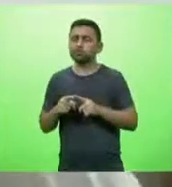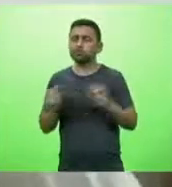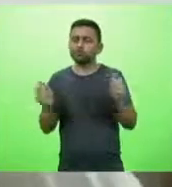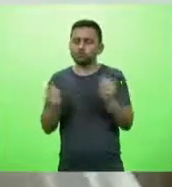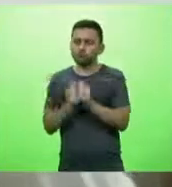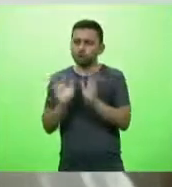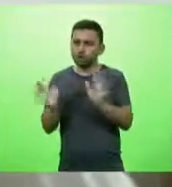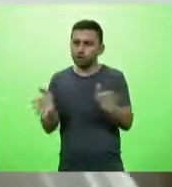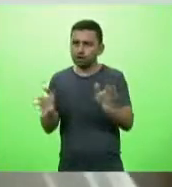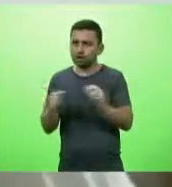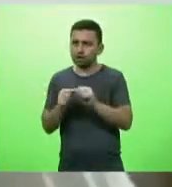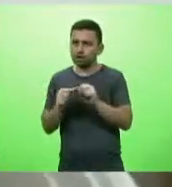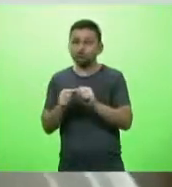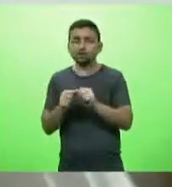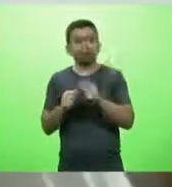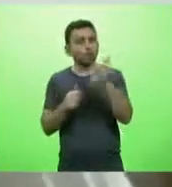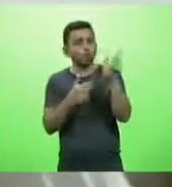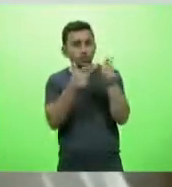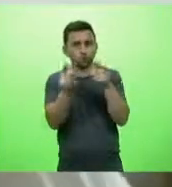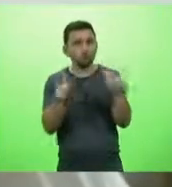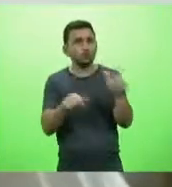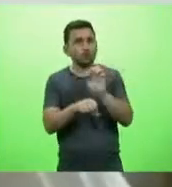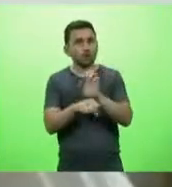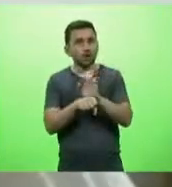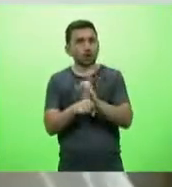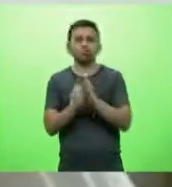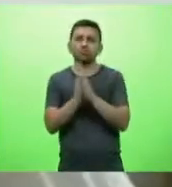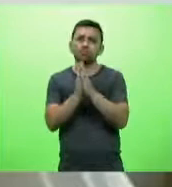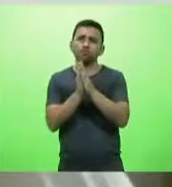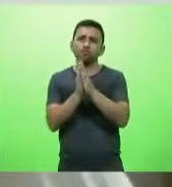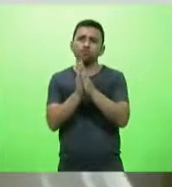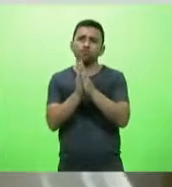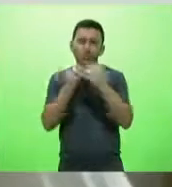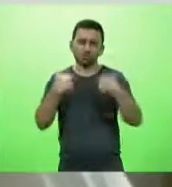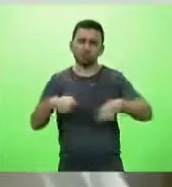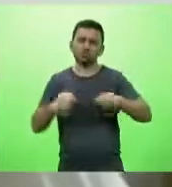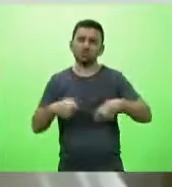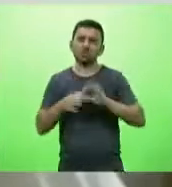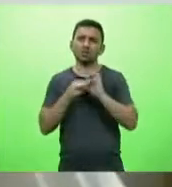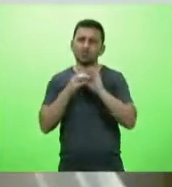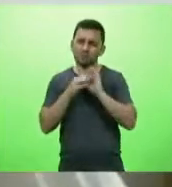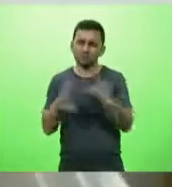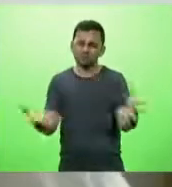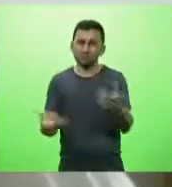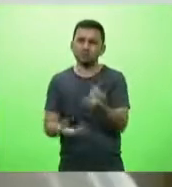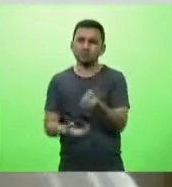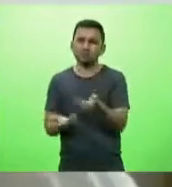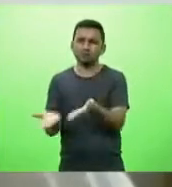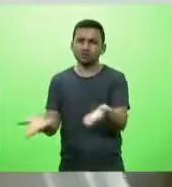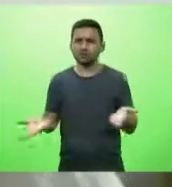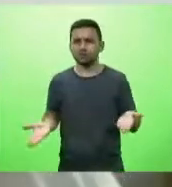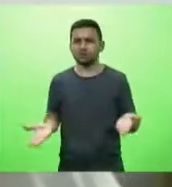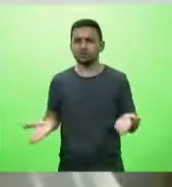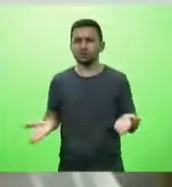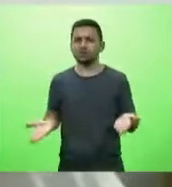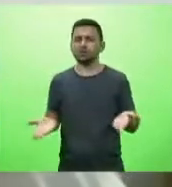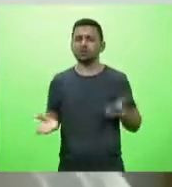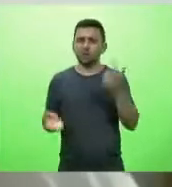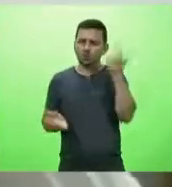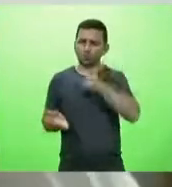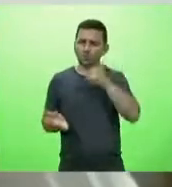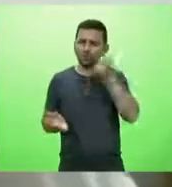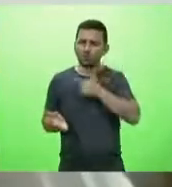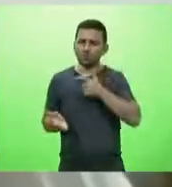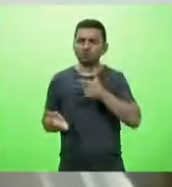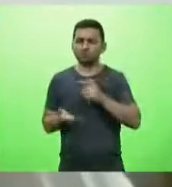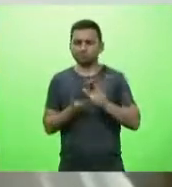nos demais estados e, pelo amor de Deus, né, liberar esse recurso para que ele chegue através